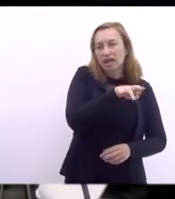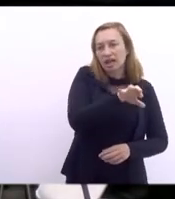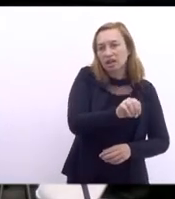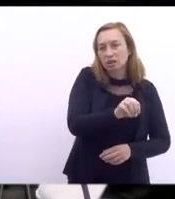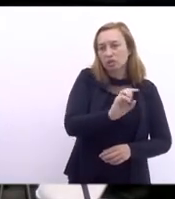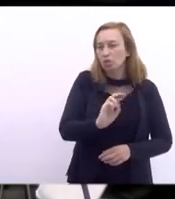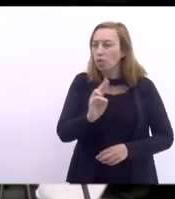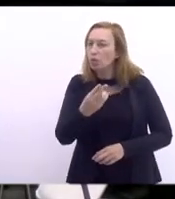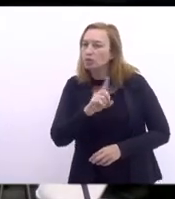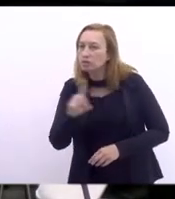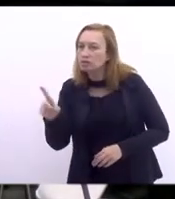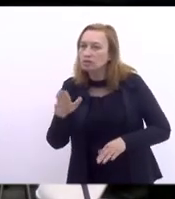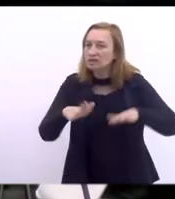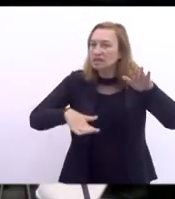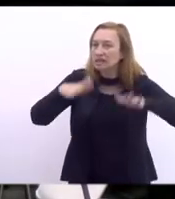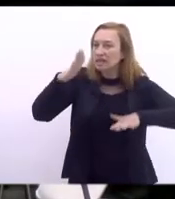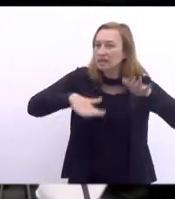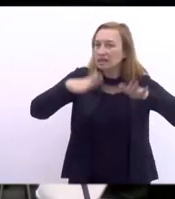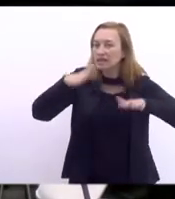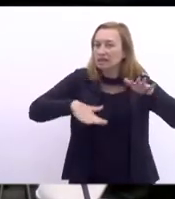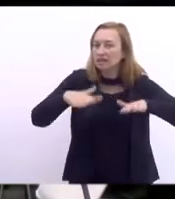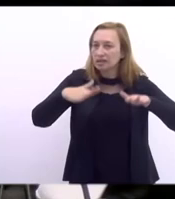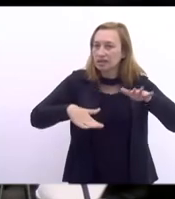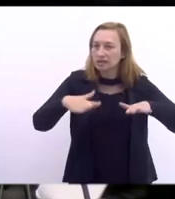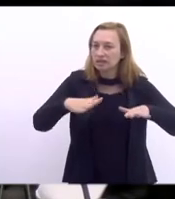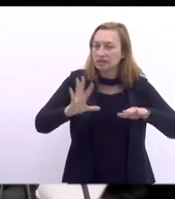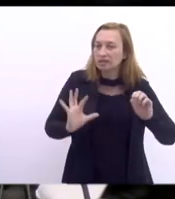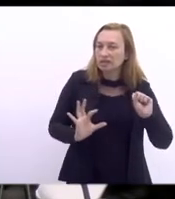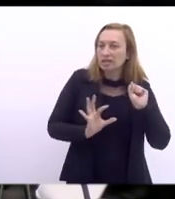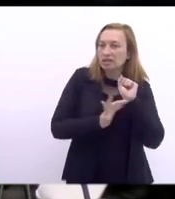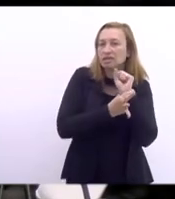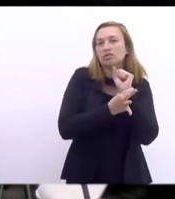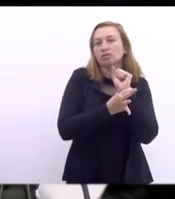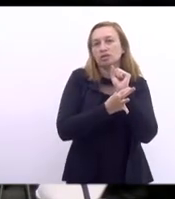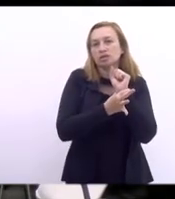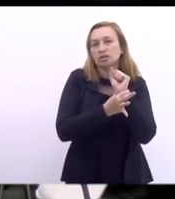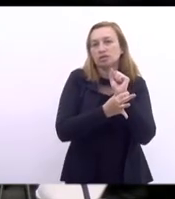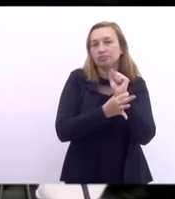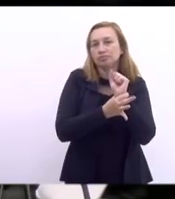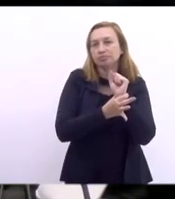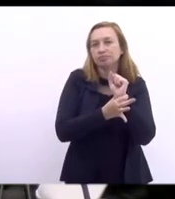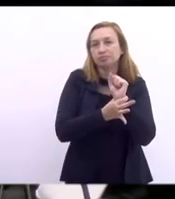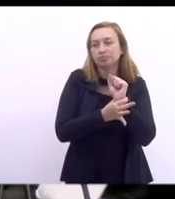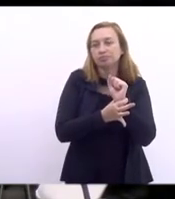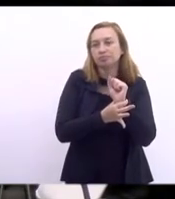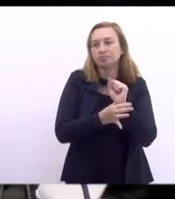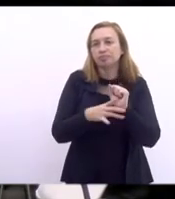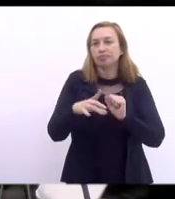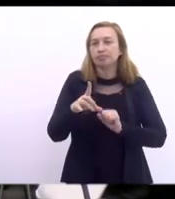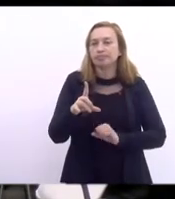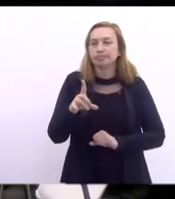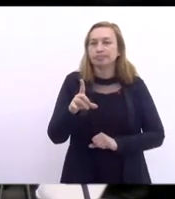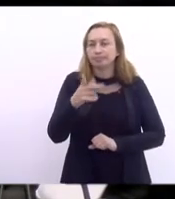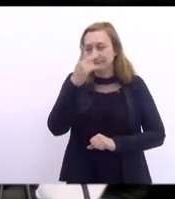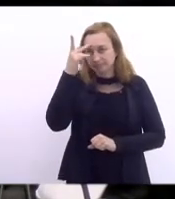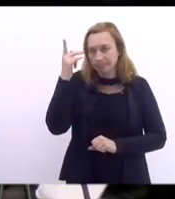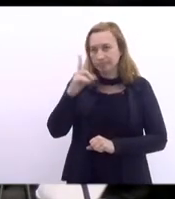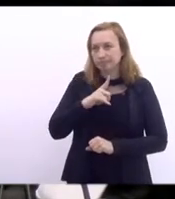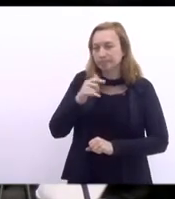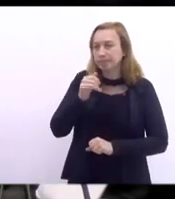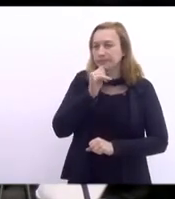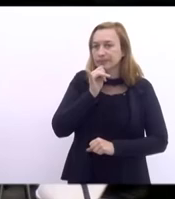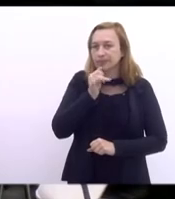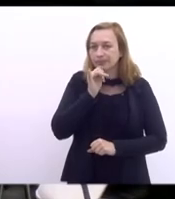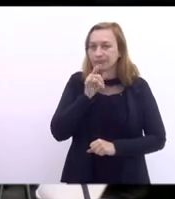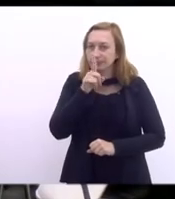não dependendo das garantias e da segurança é que o credor tem por exemplo